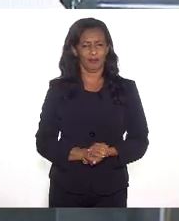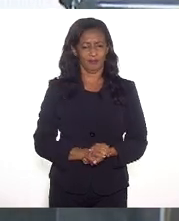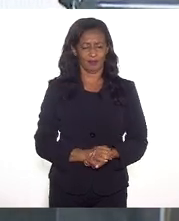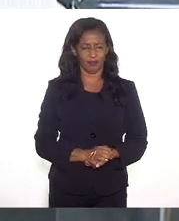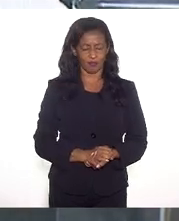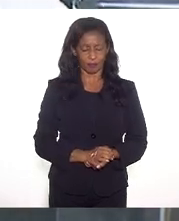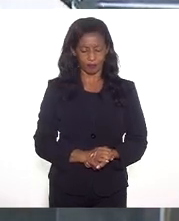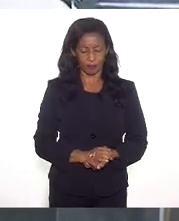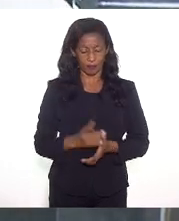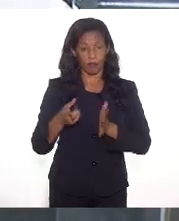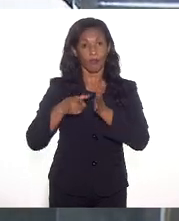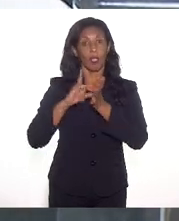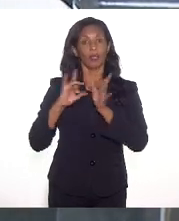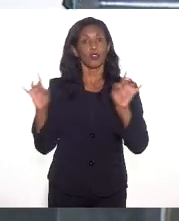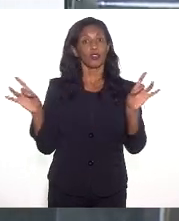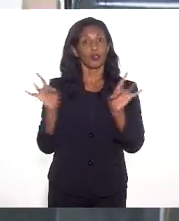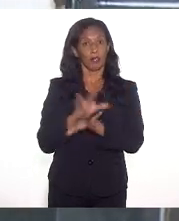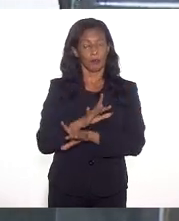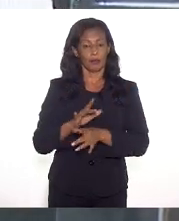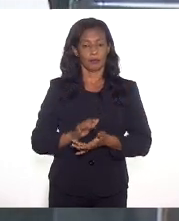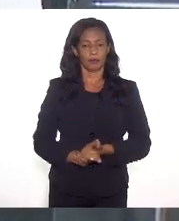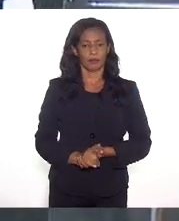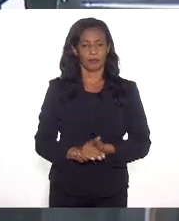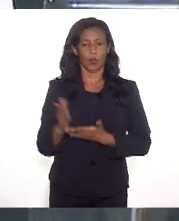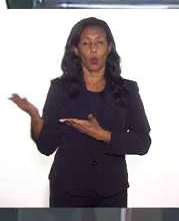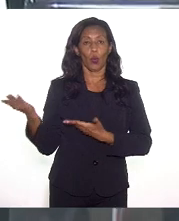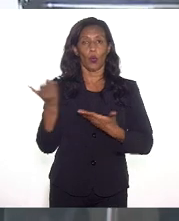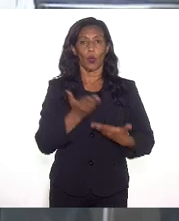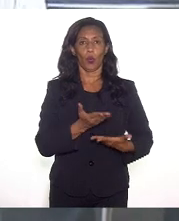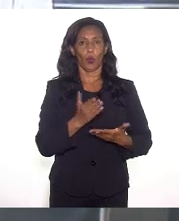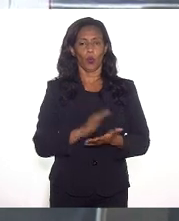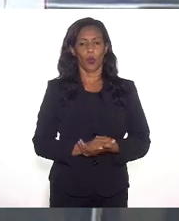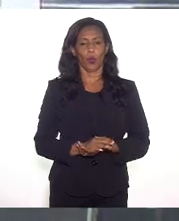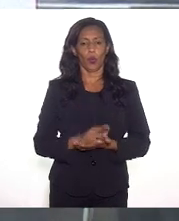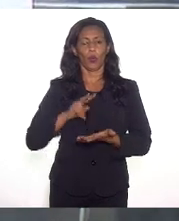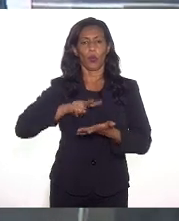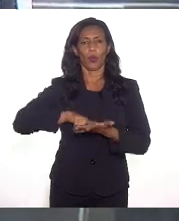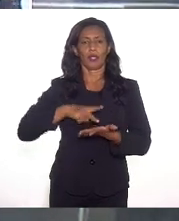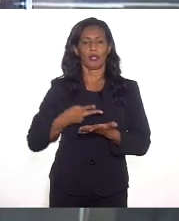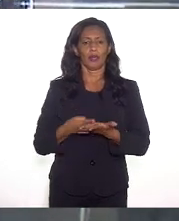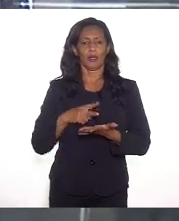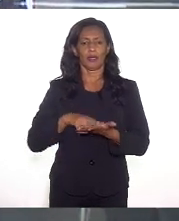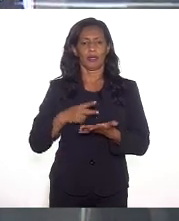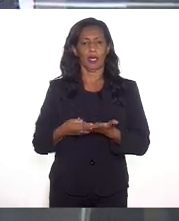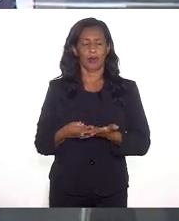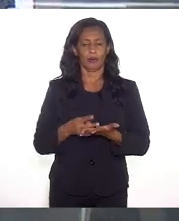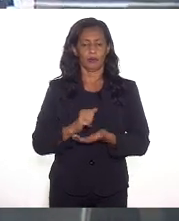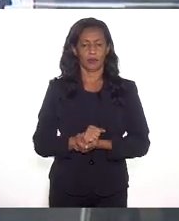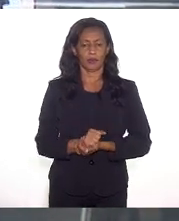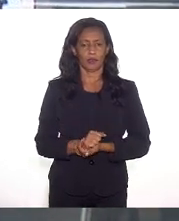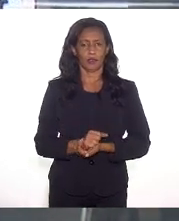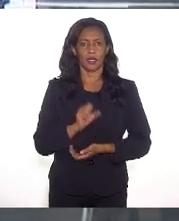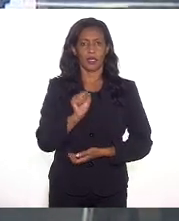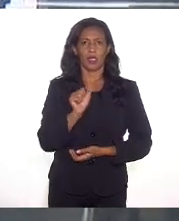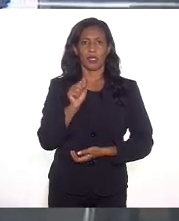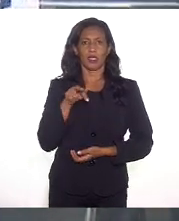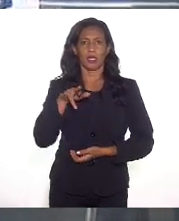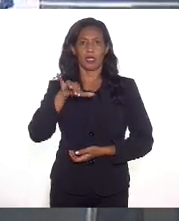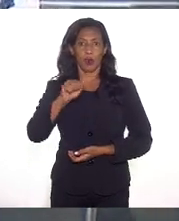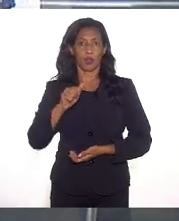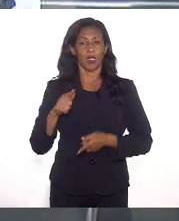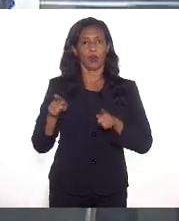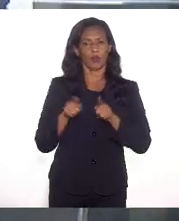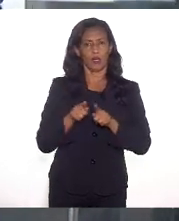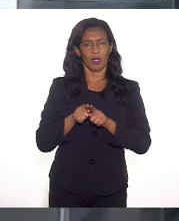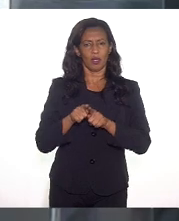Antes de encerrarmos essa cerimônia, convidamos ao palco o intérprete de Salgueiro, Enúcio Dias, e também a bateria gloriosa